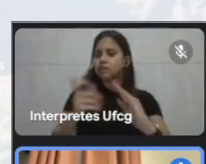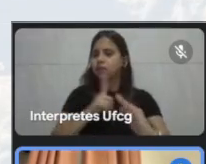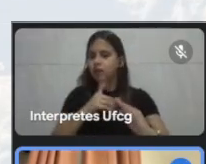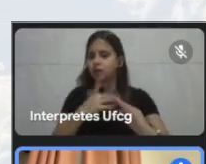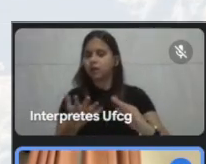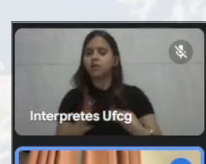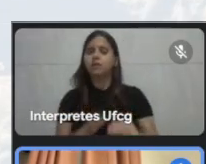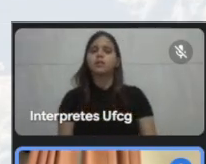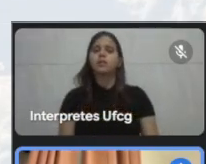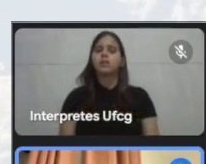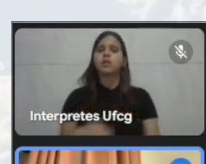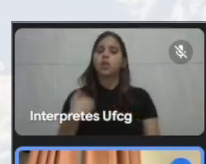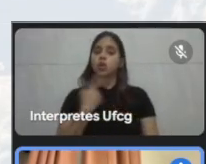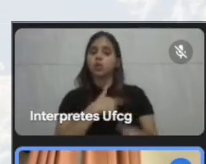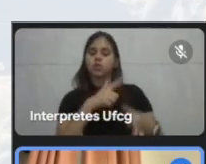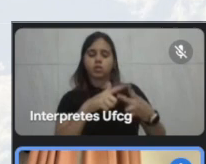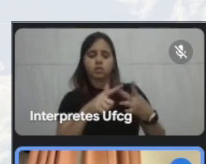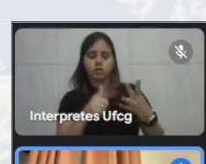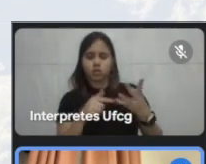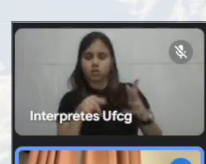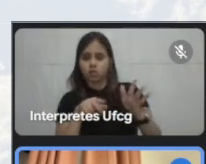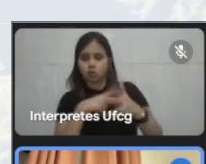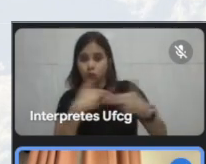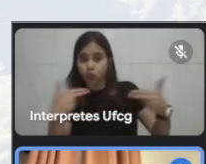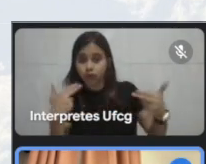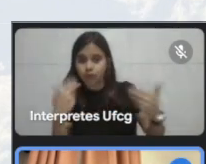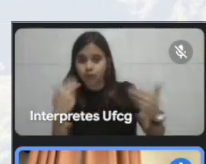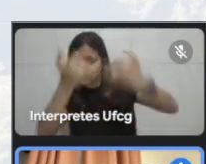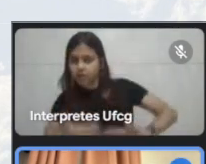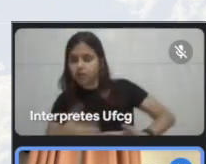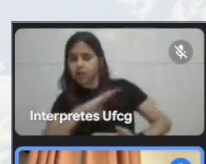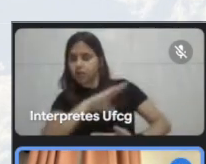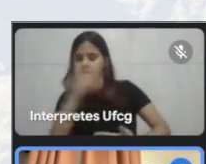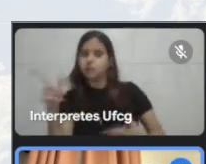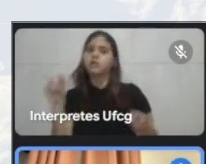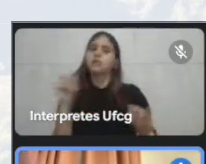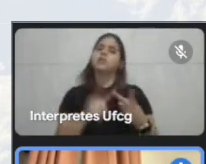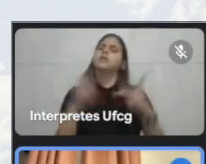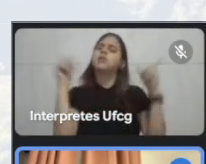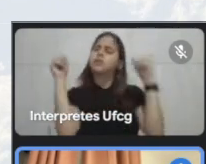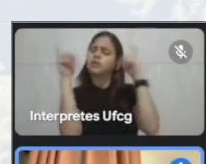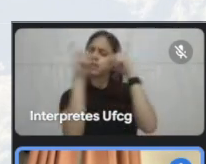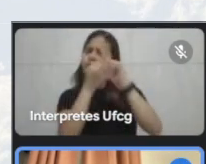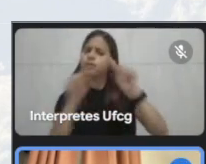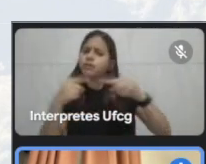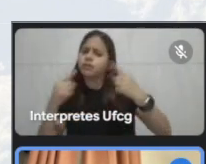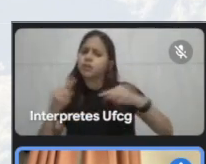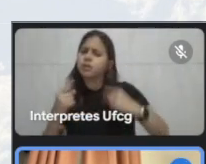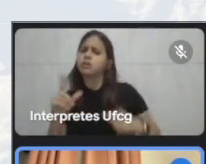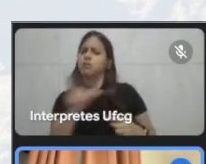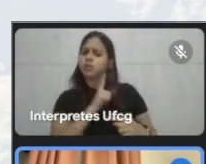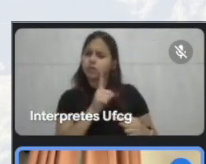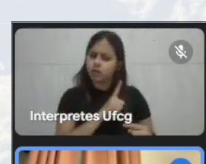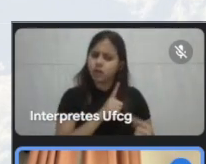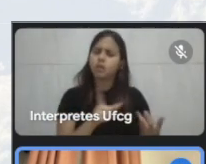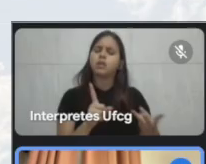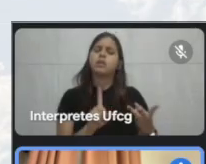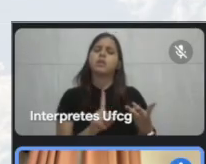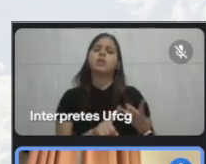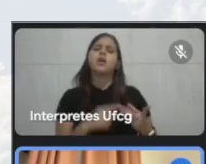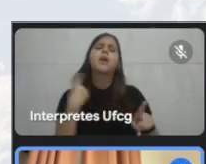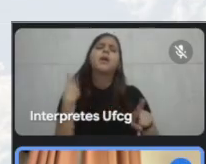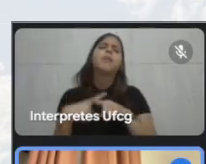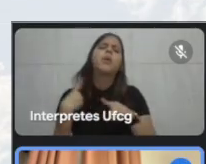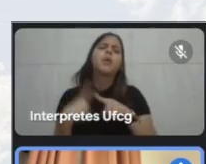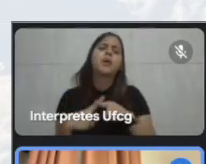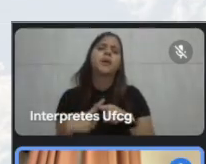A gente tem essas 4 variáveis explicativas para Campina. A gente tem certas dificuldades em elencar variáveis explicativas,